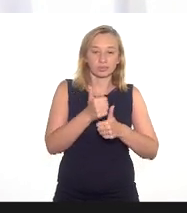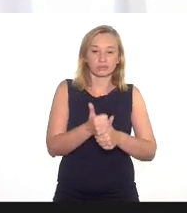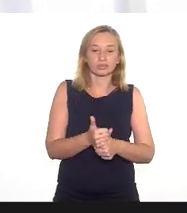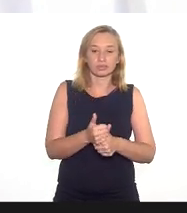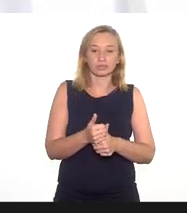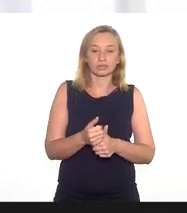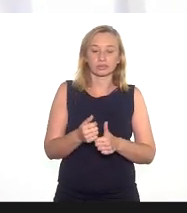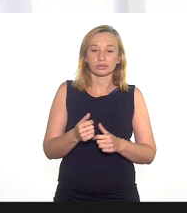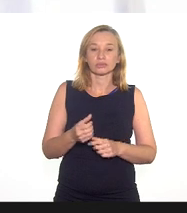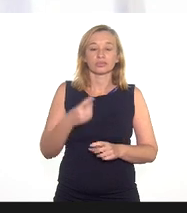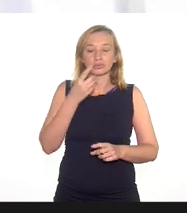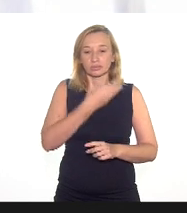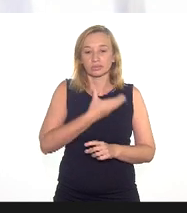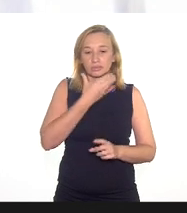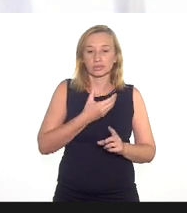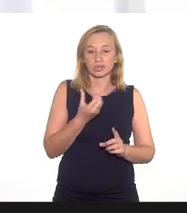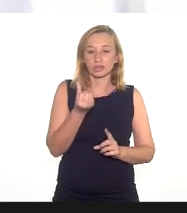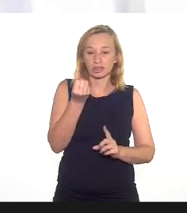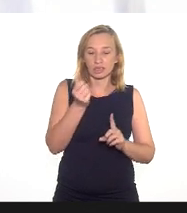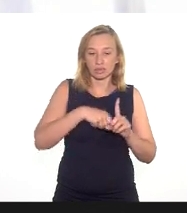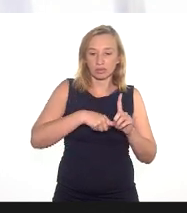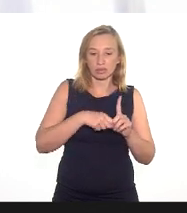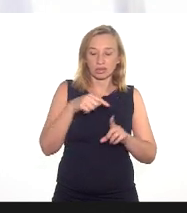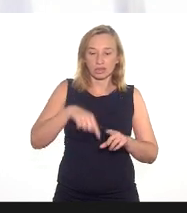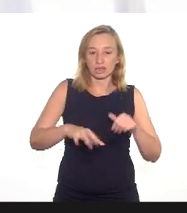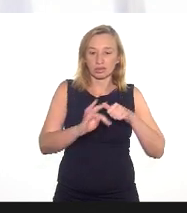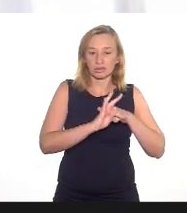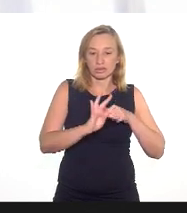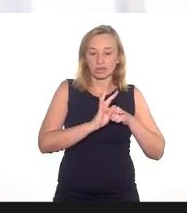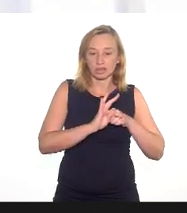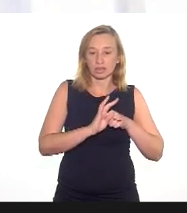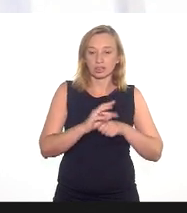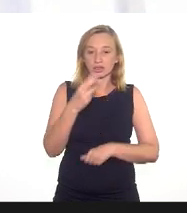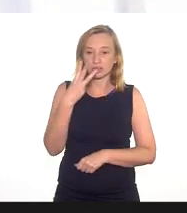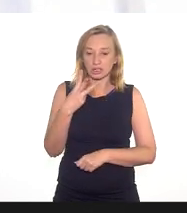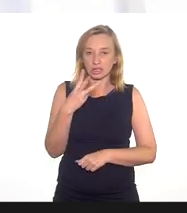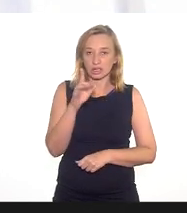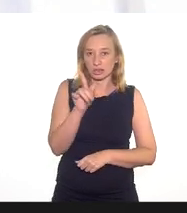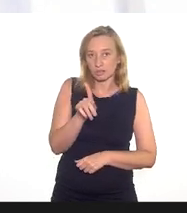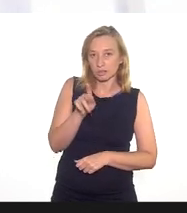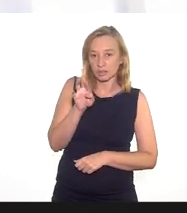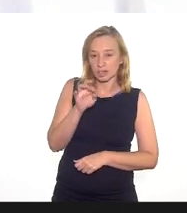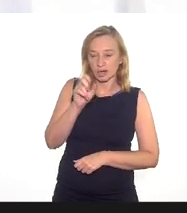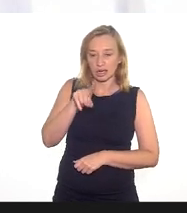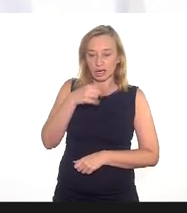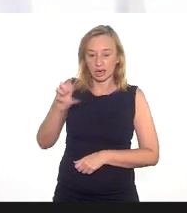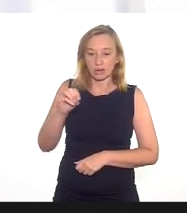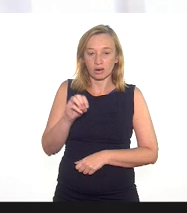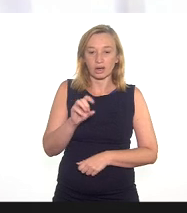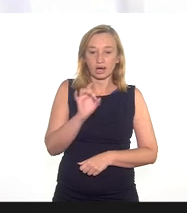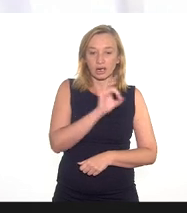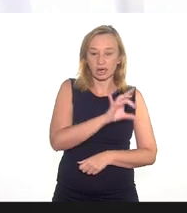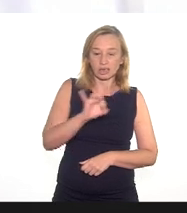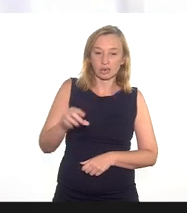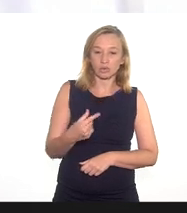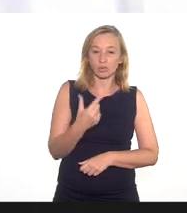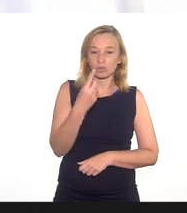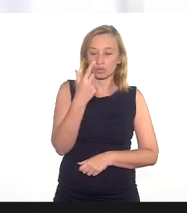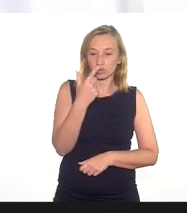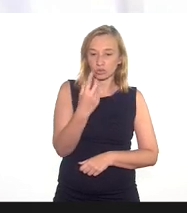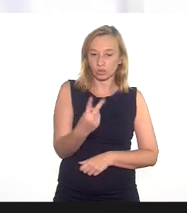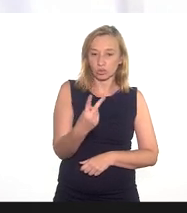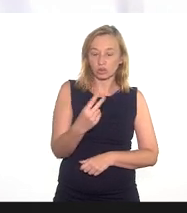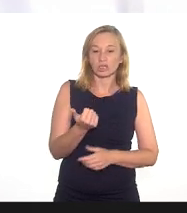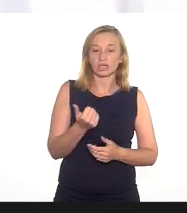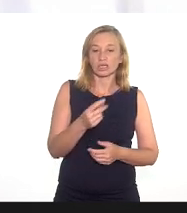está 6 meses aqui na FATEC. Nós fizemos, são 3 pregões, cada um com 12 lotes, são como se fossem 36